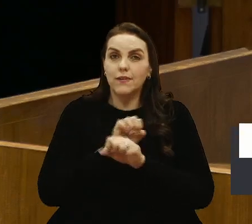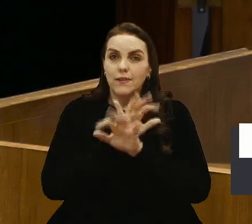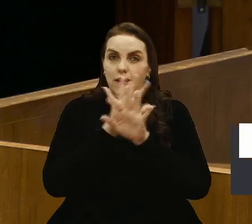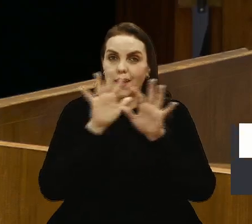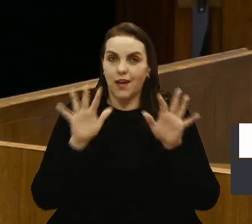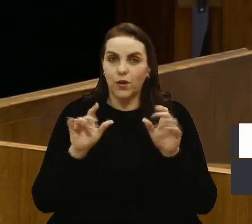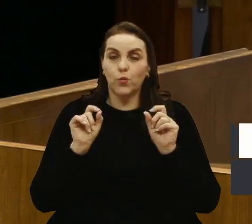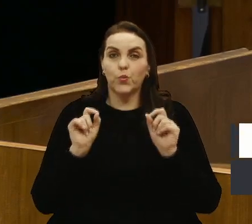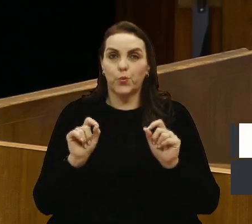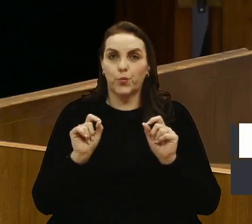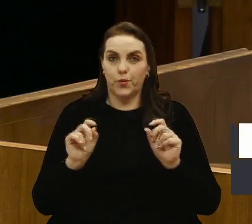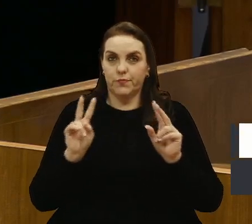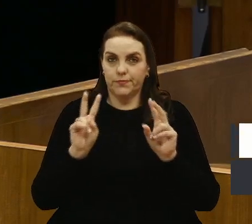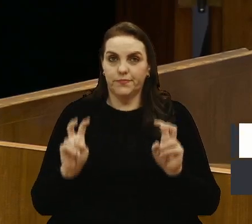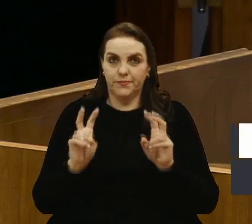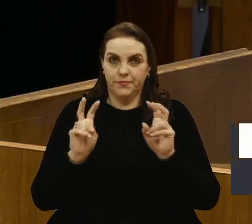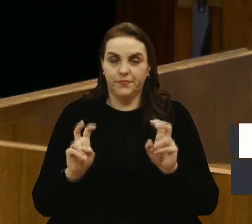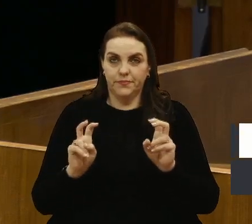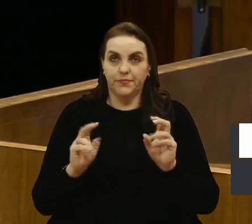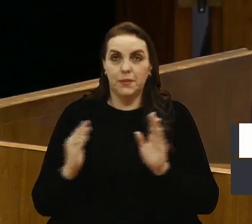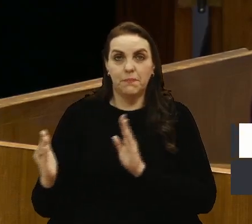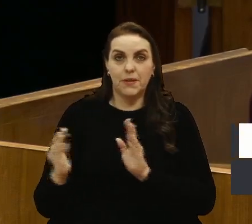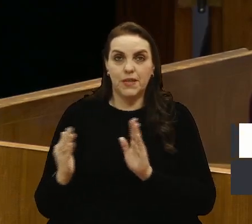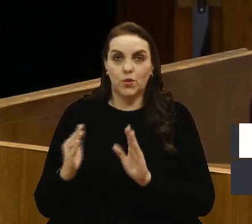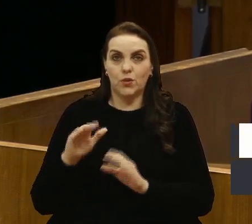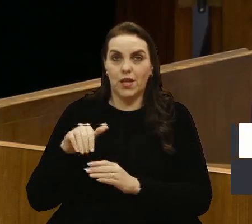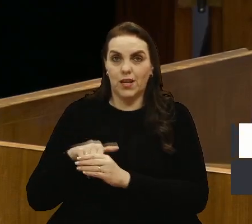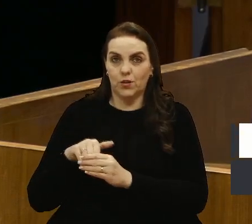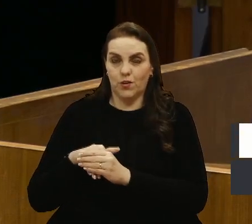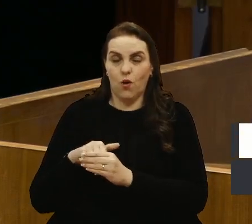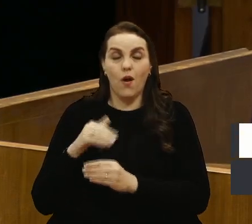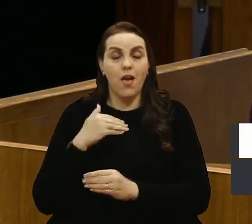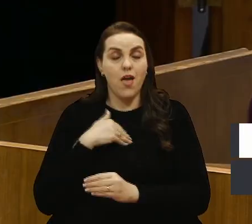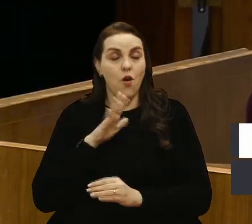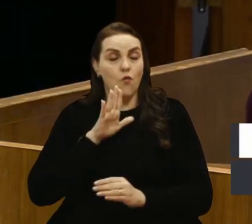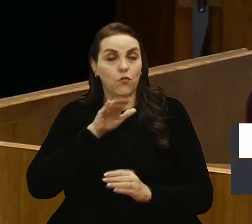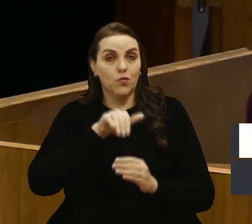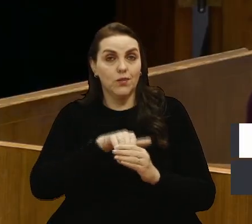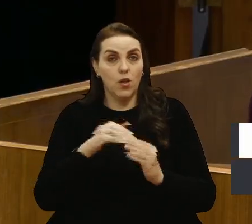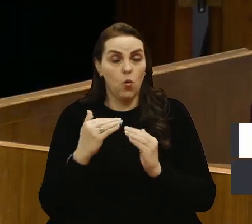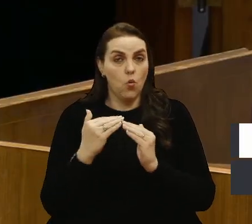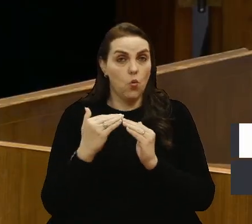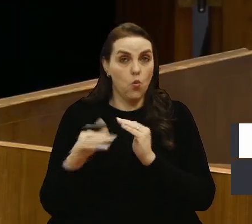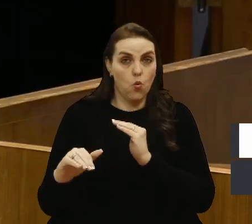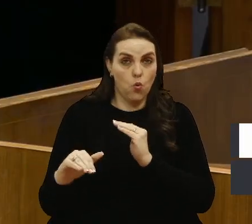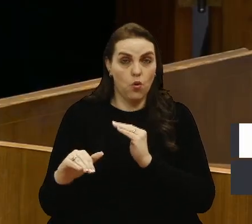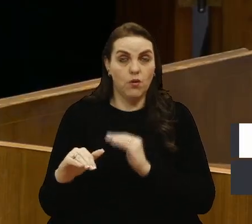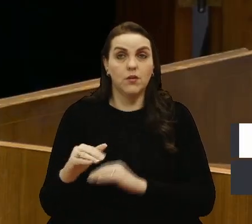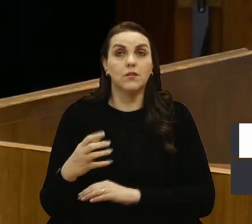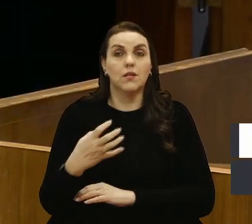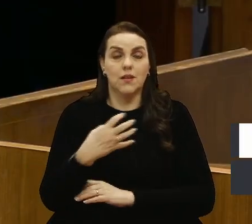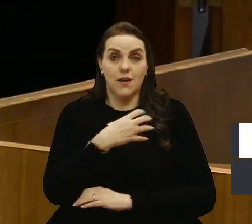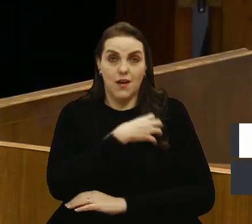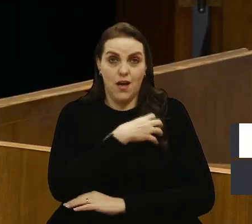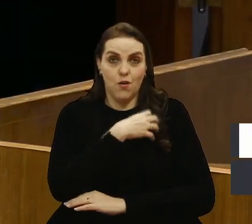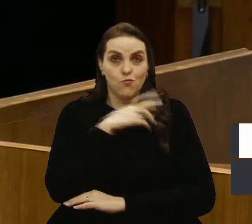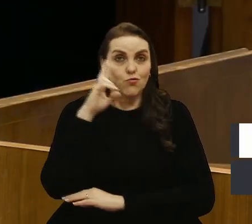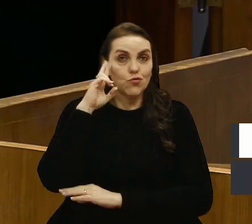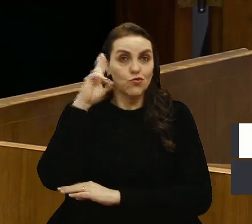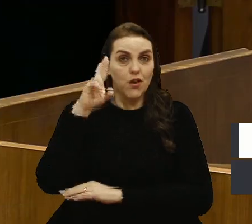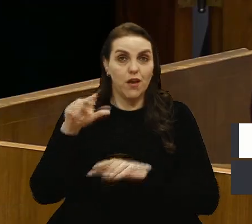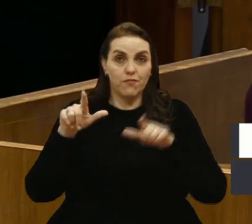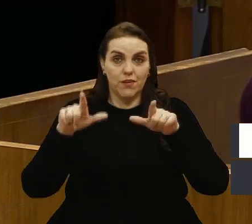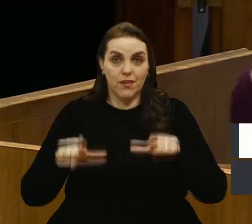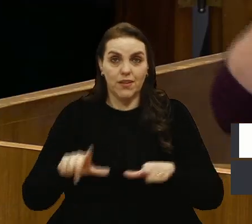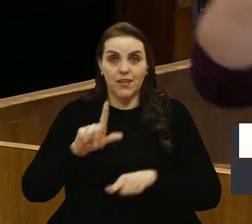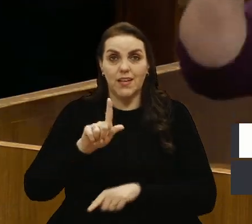sobre a questão que se fala de eleições e tudo mais. Eu votei contra o cargo, né, de chefe de gabinete, votei e votaria